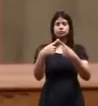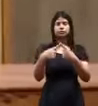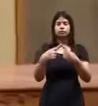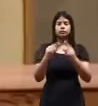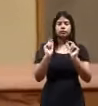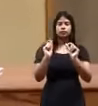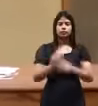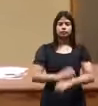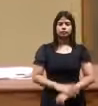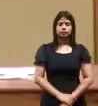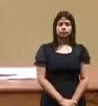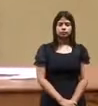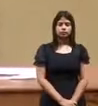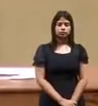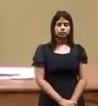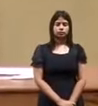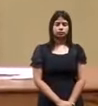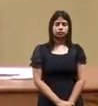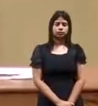olhos,